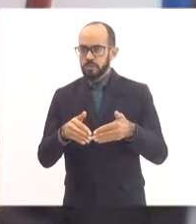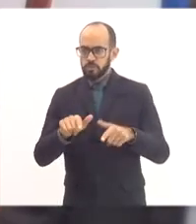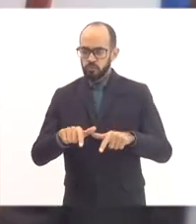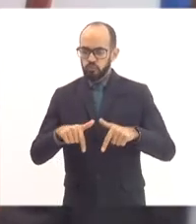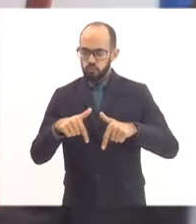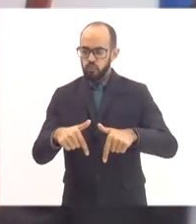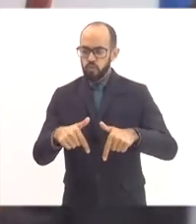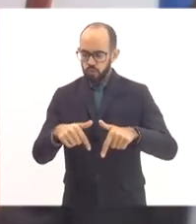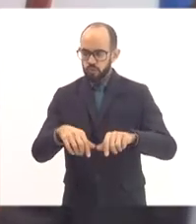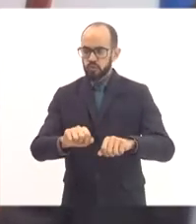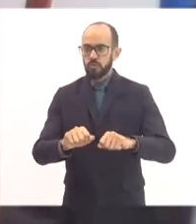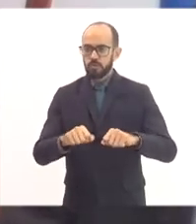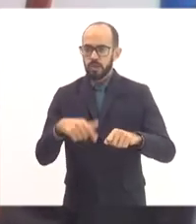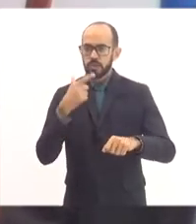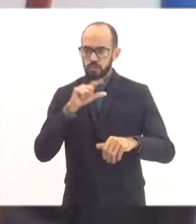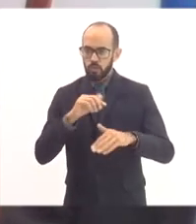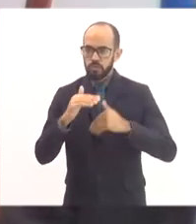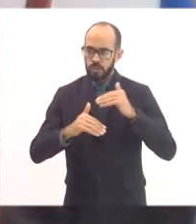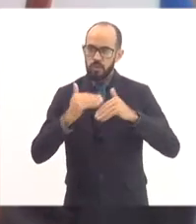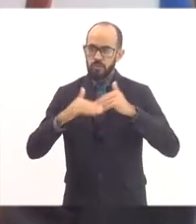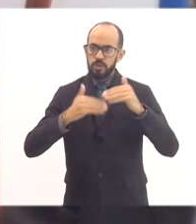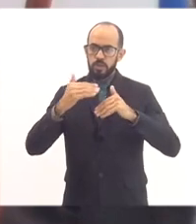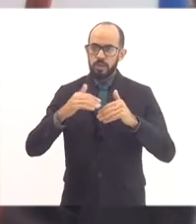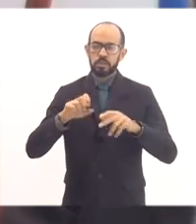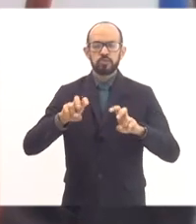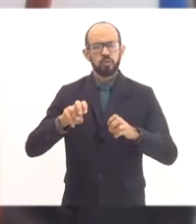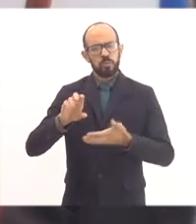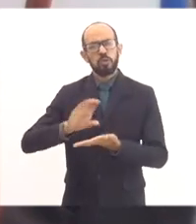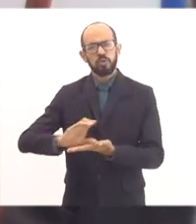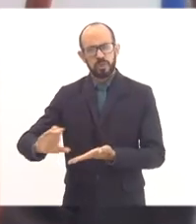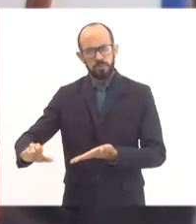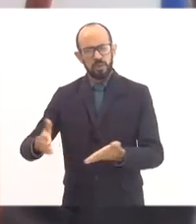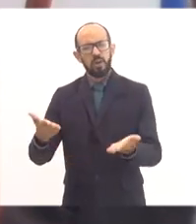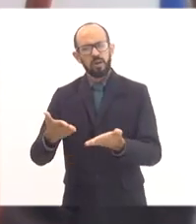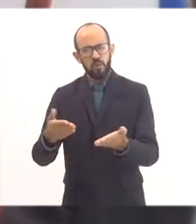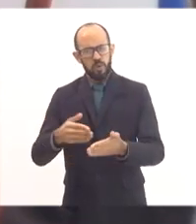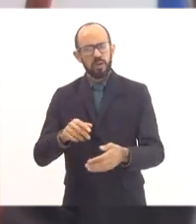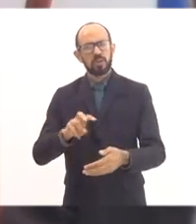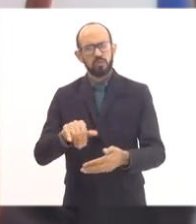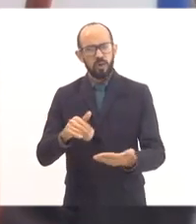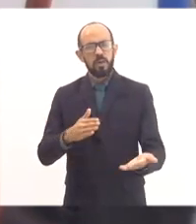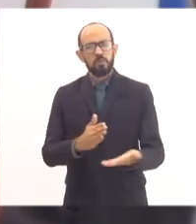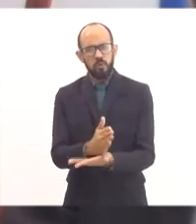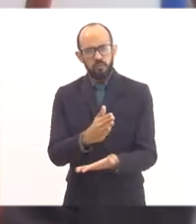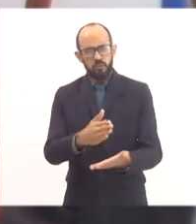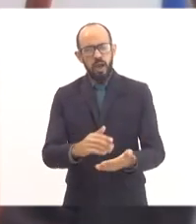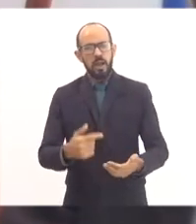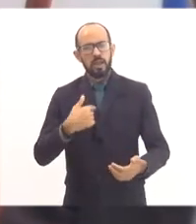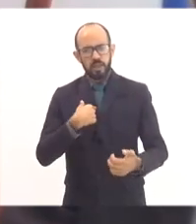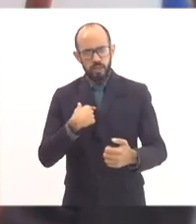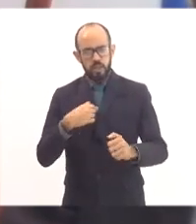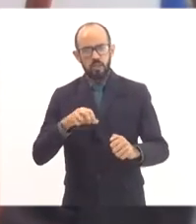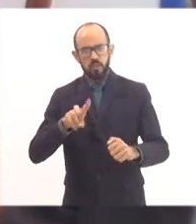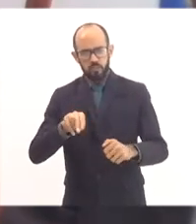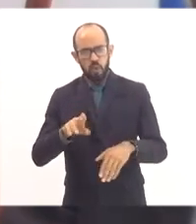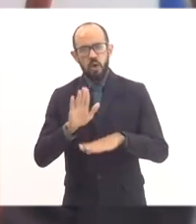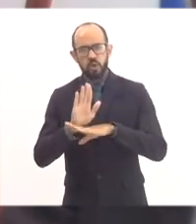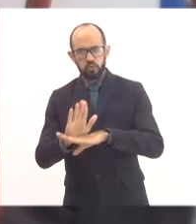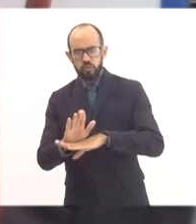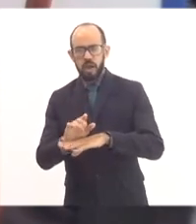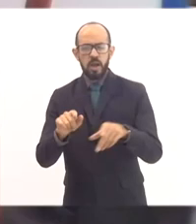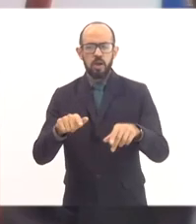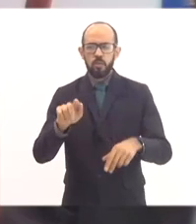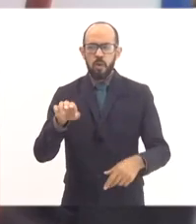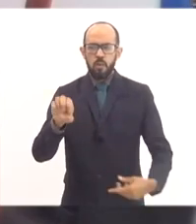dar andamento, precisando de algo relacionado ao orçamento, a gente está em vias agora de aprovação, já conte comigo para as emendas necessárias, tanto com o Alberto